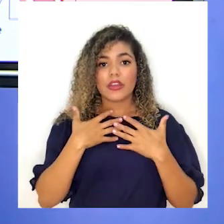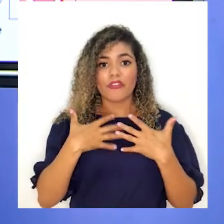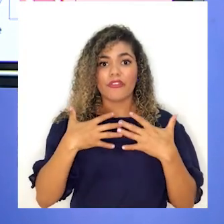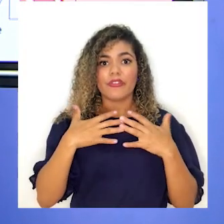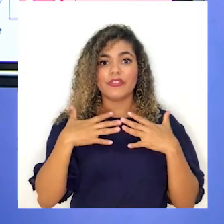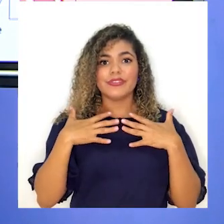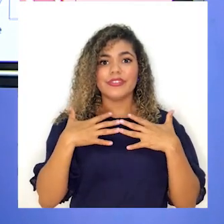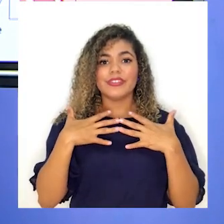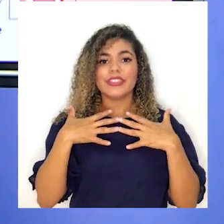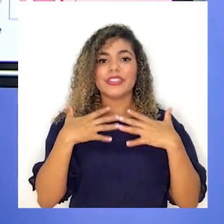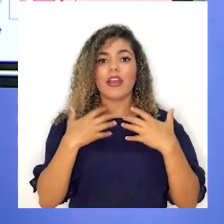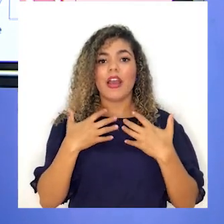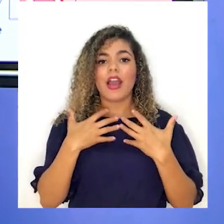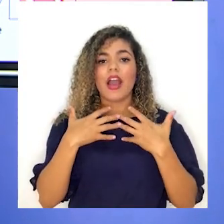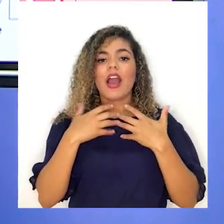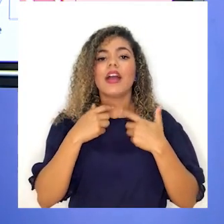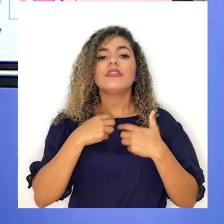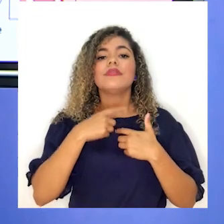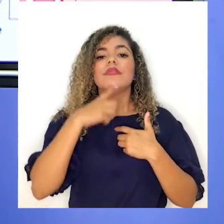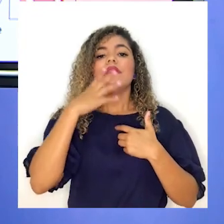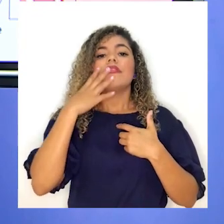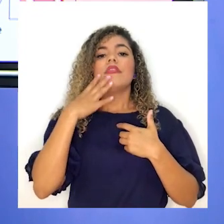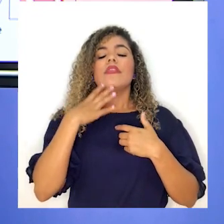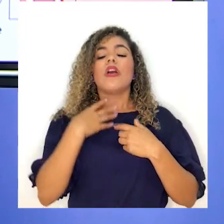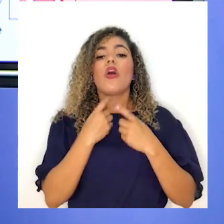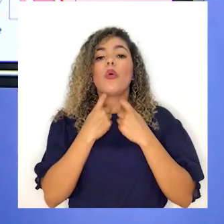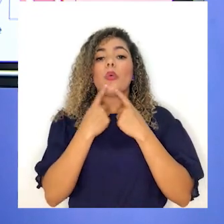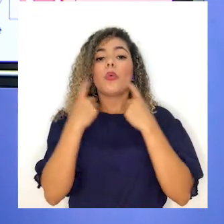permitem que nós emitamos sons.